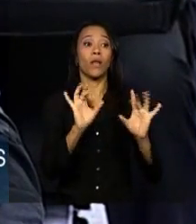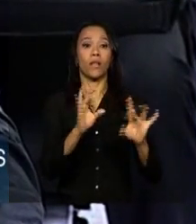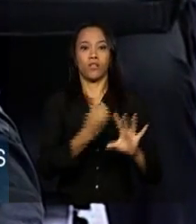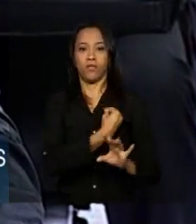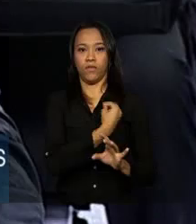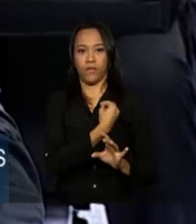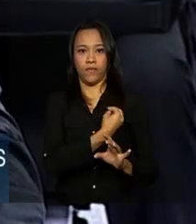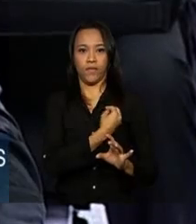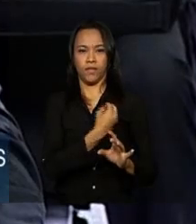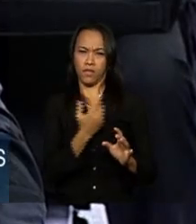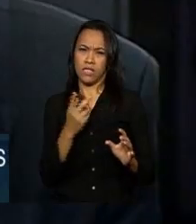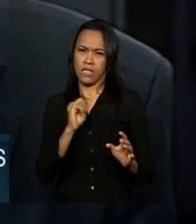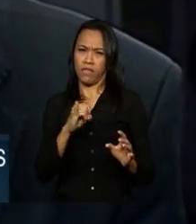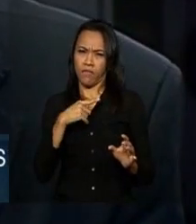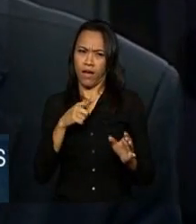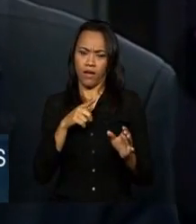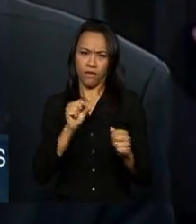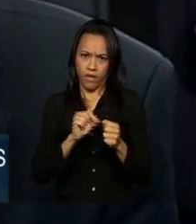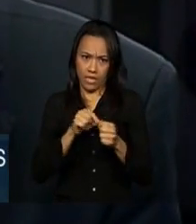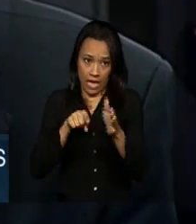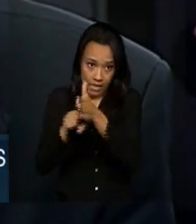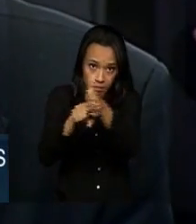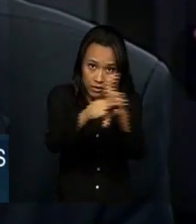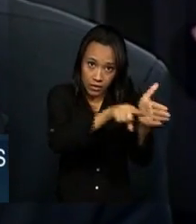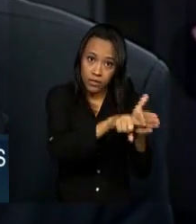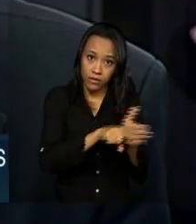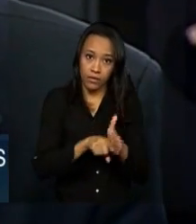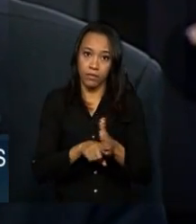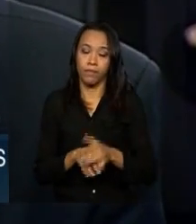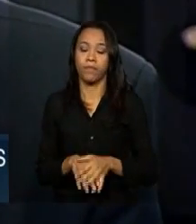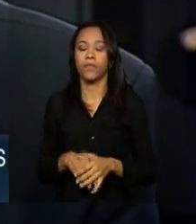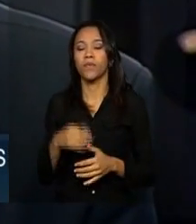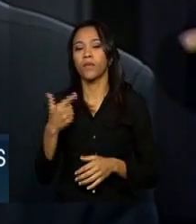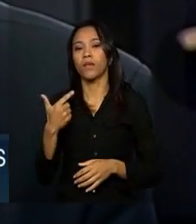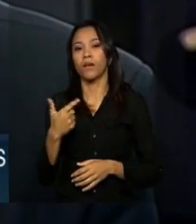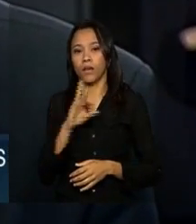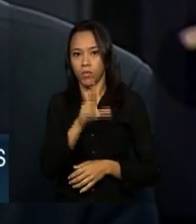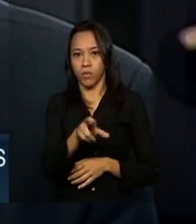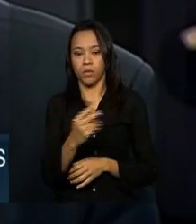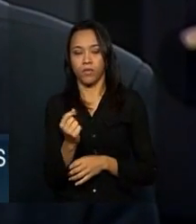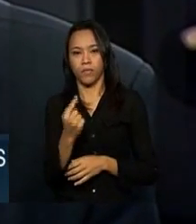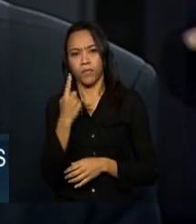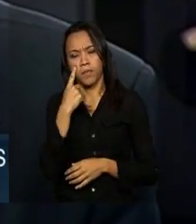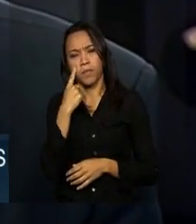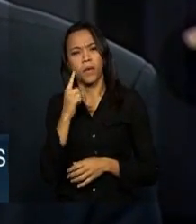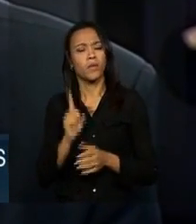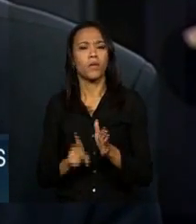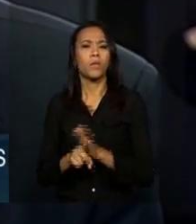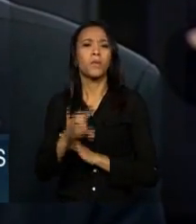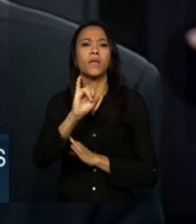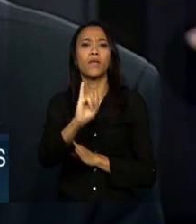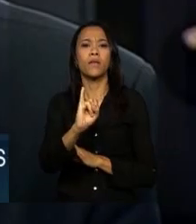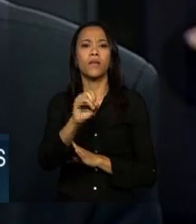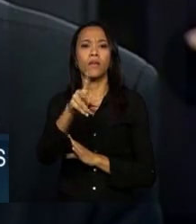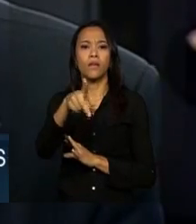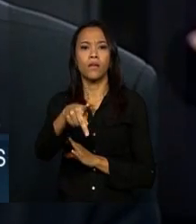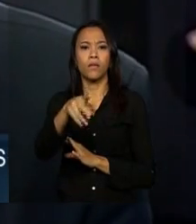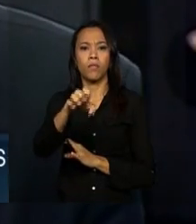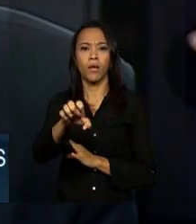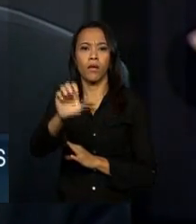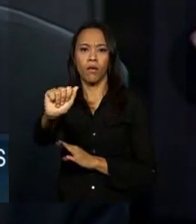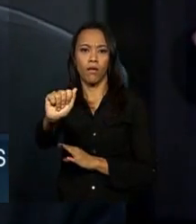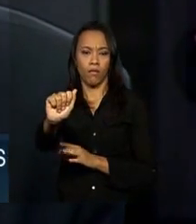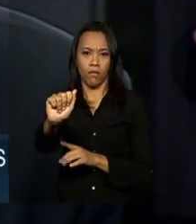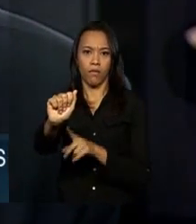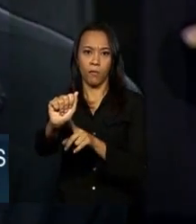isso quantos já tem quant tempo que foi feito o GR peia nós temos avaliação